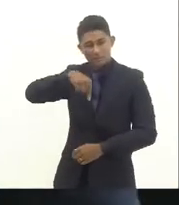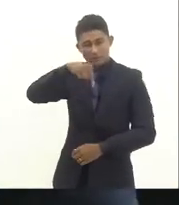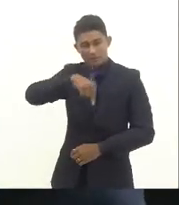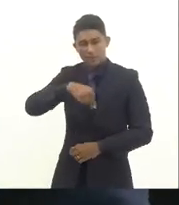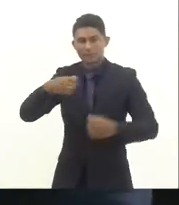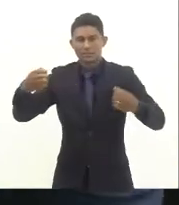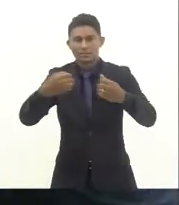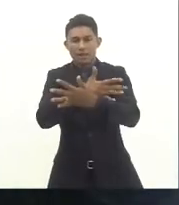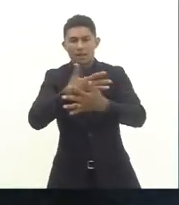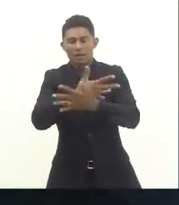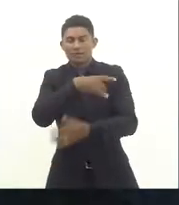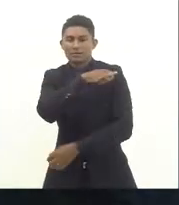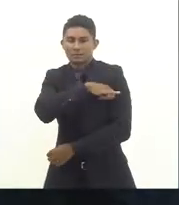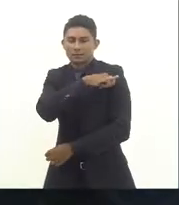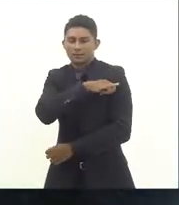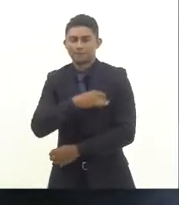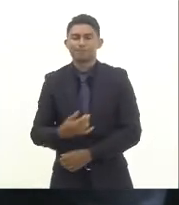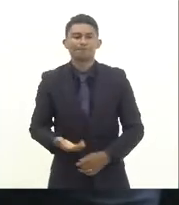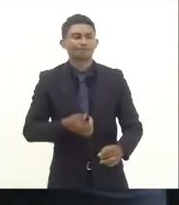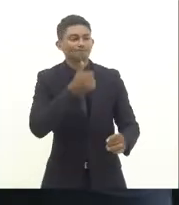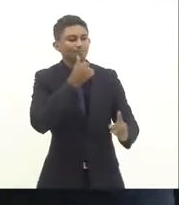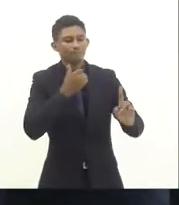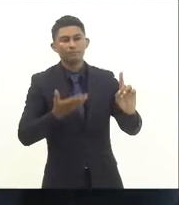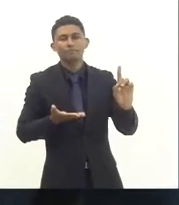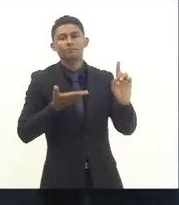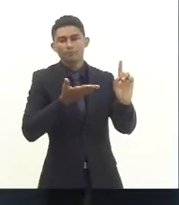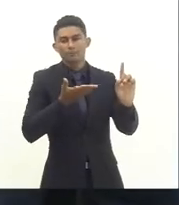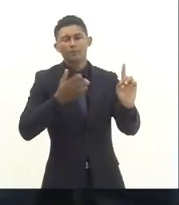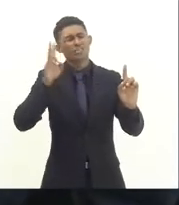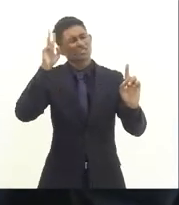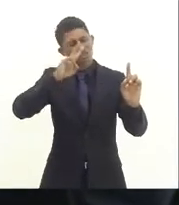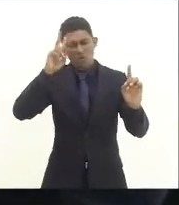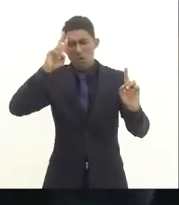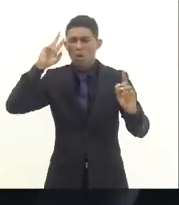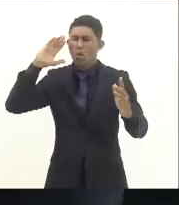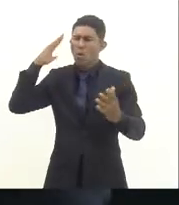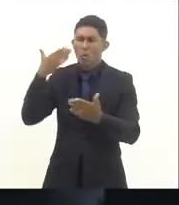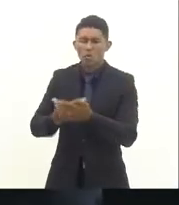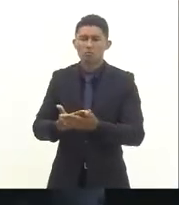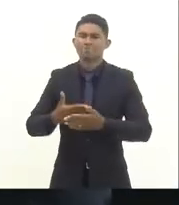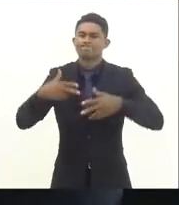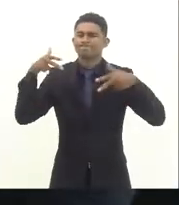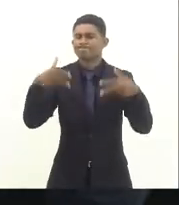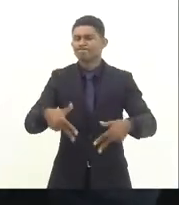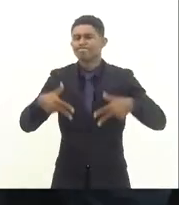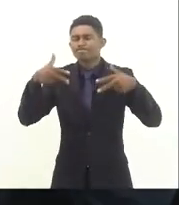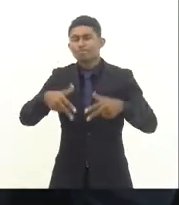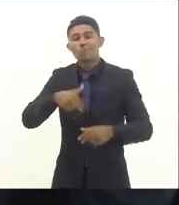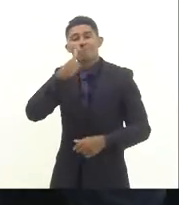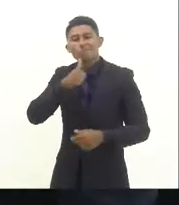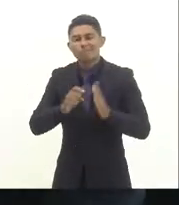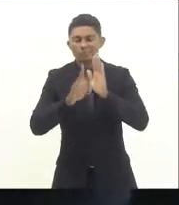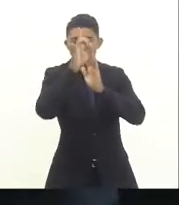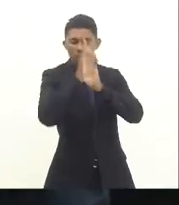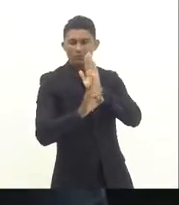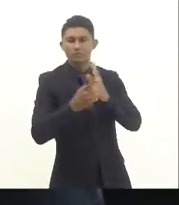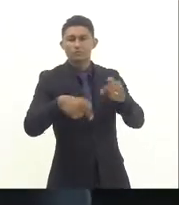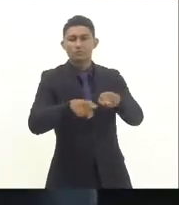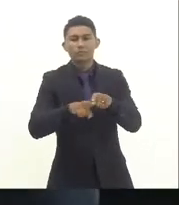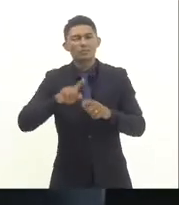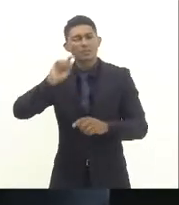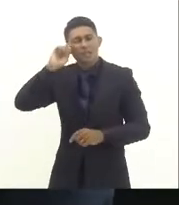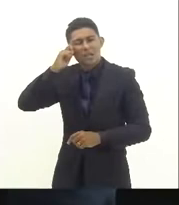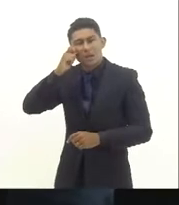Janeiro Benedita é uma militante histórica pelos direitos das mulheres dos negros e negras